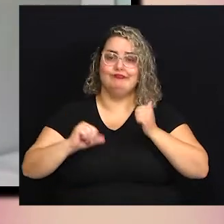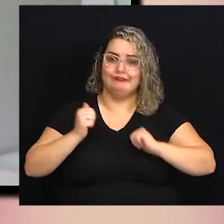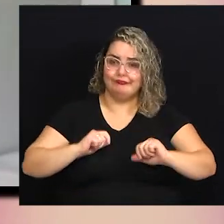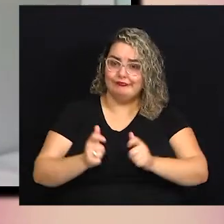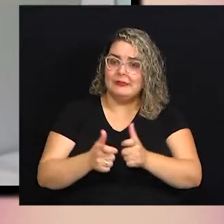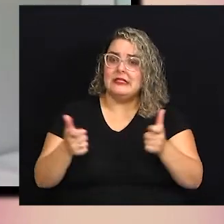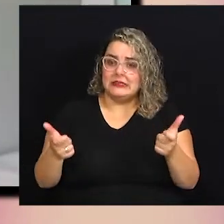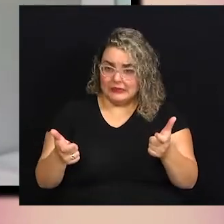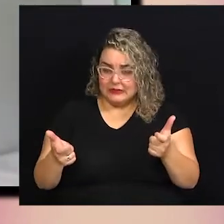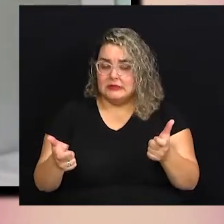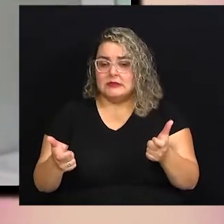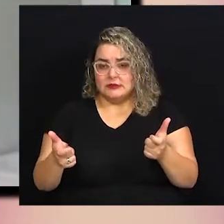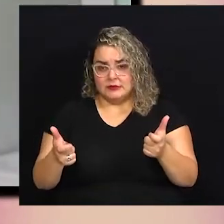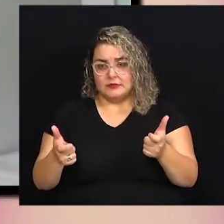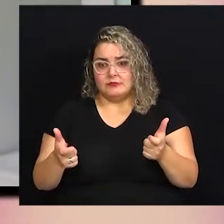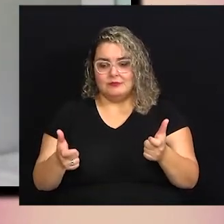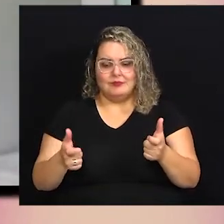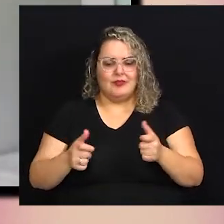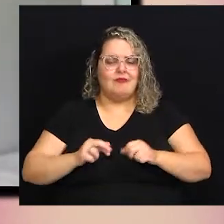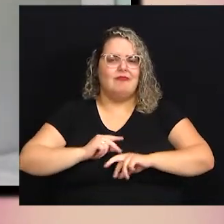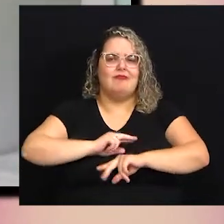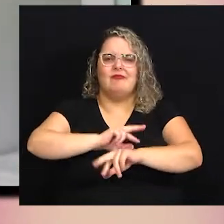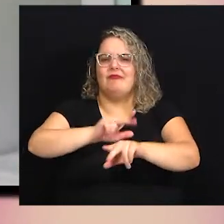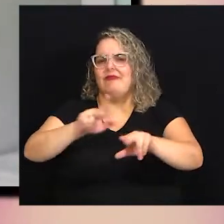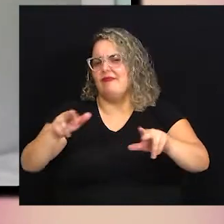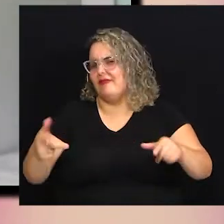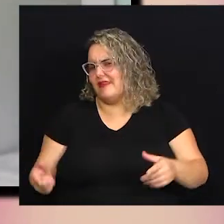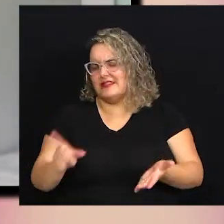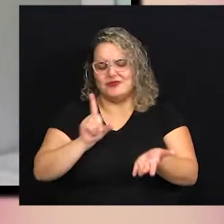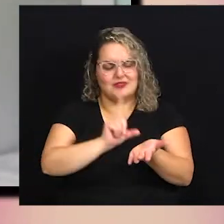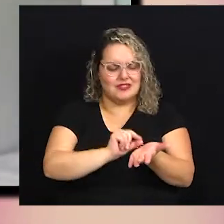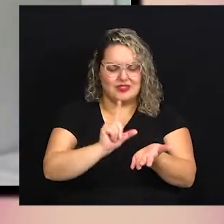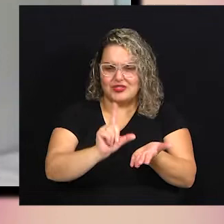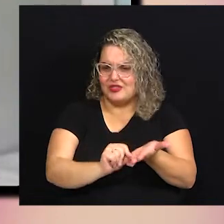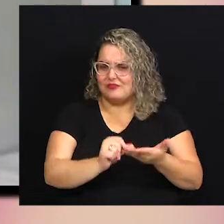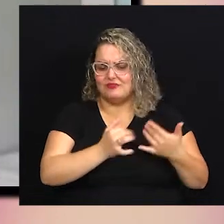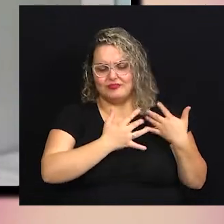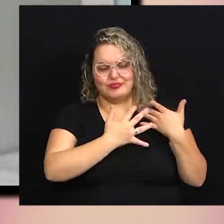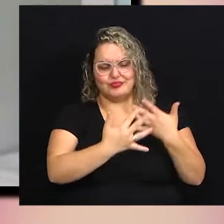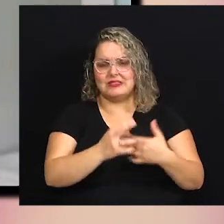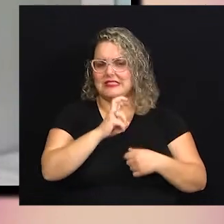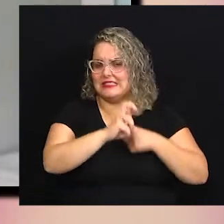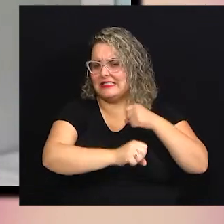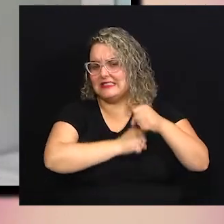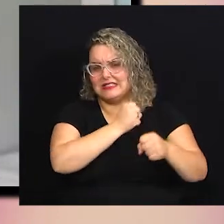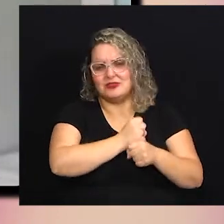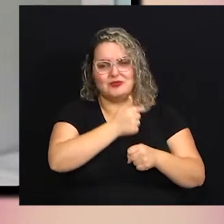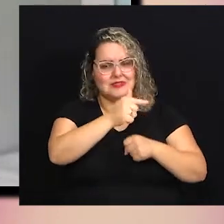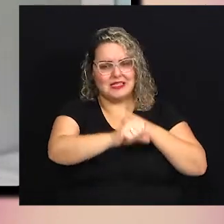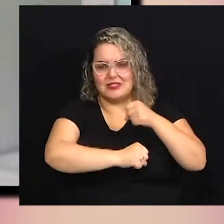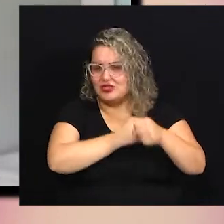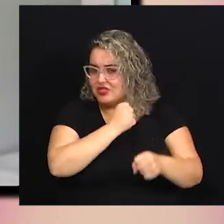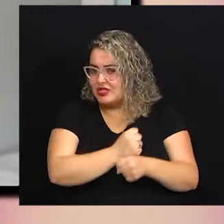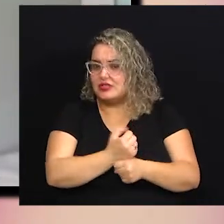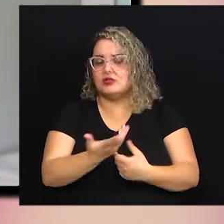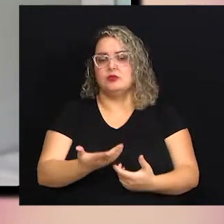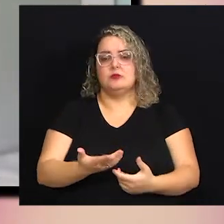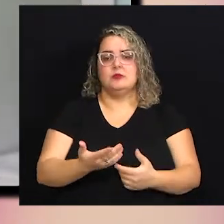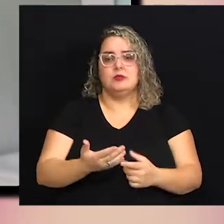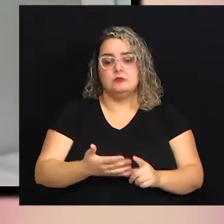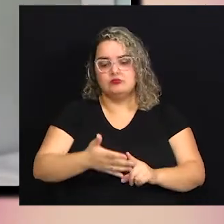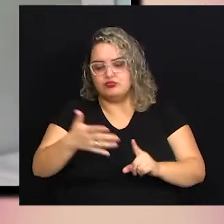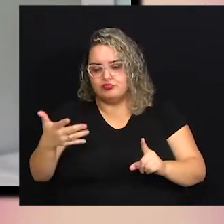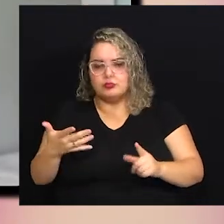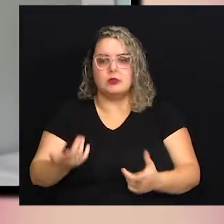de ansiedade, né? Isso teve uma enxurrada de artigos nos últimos 5, 7 anos sobre